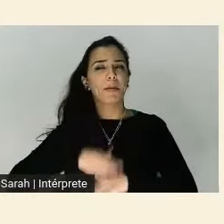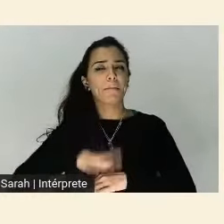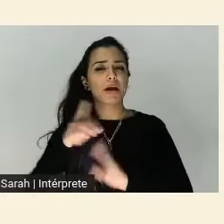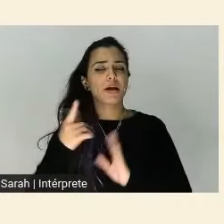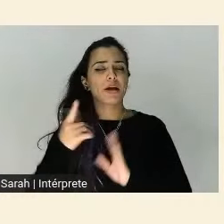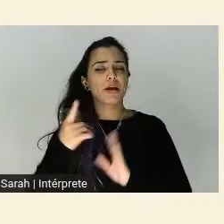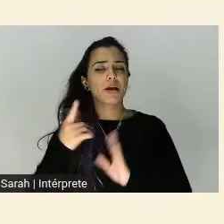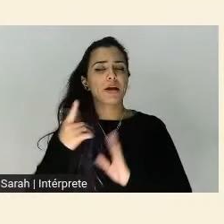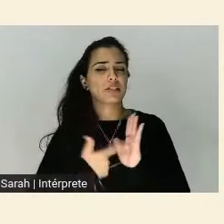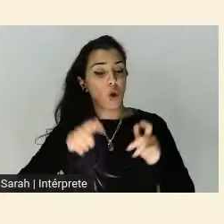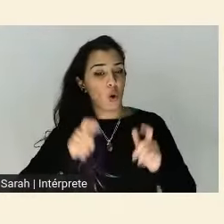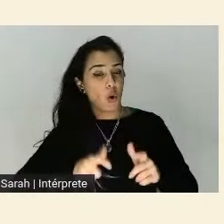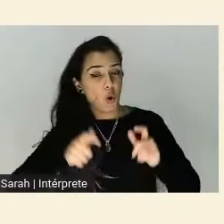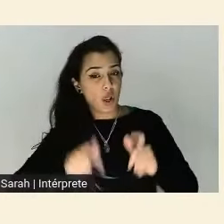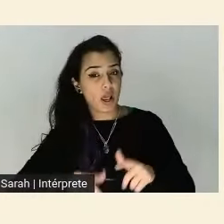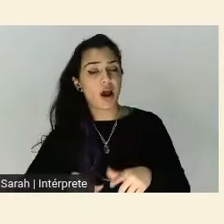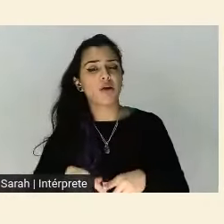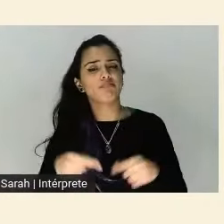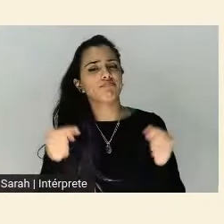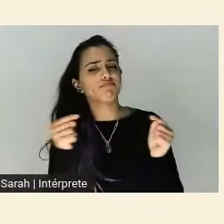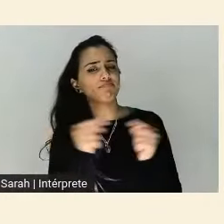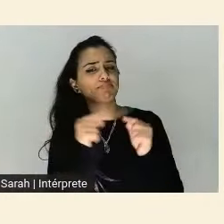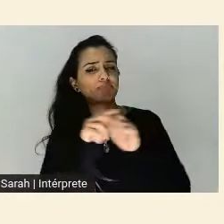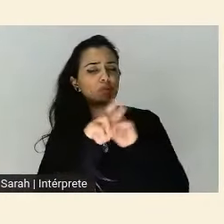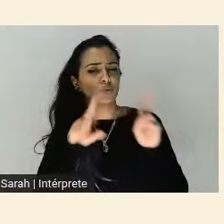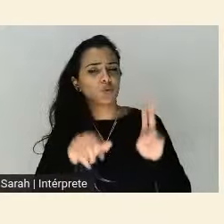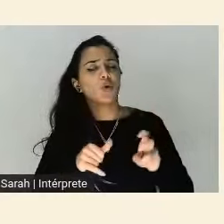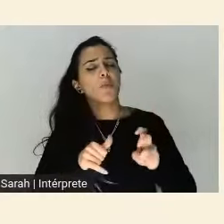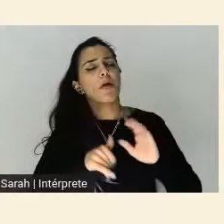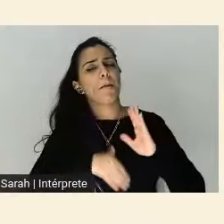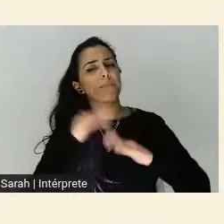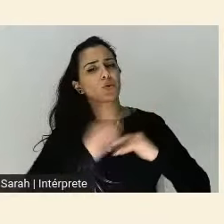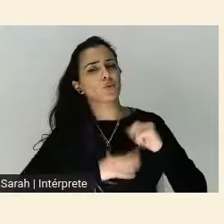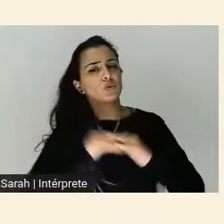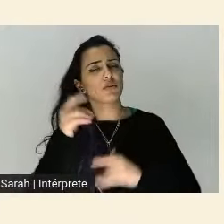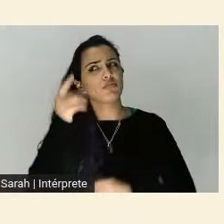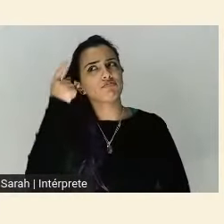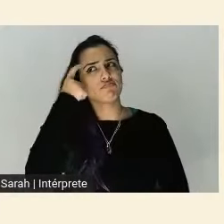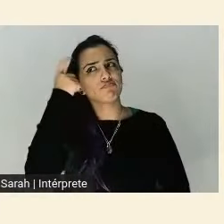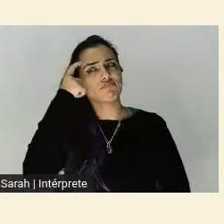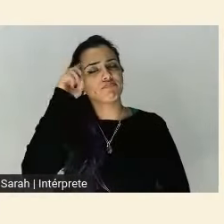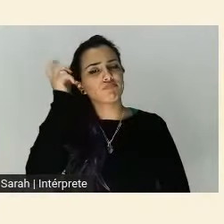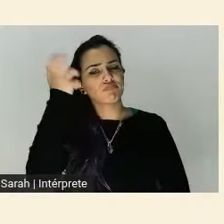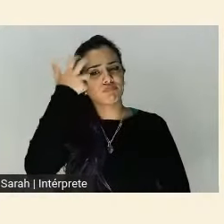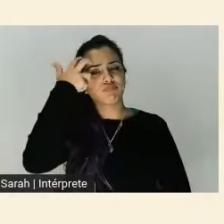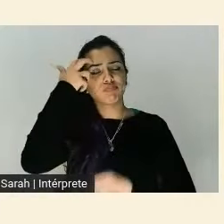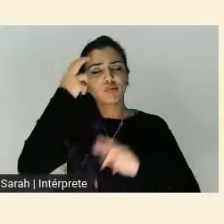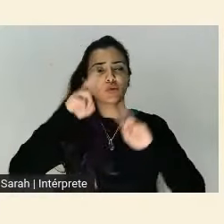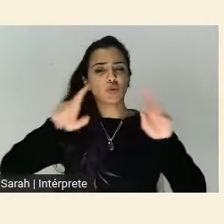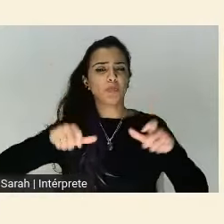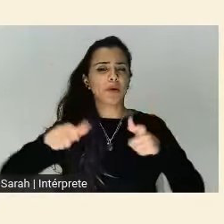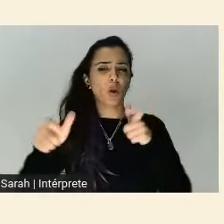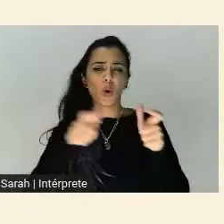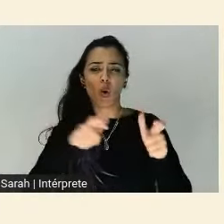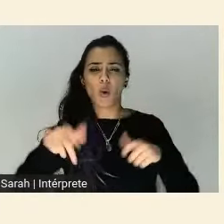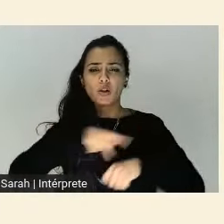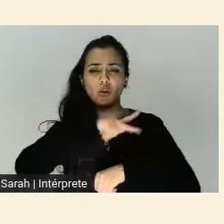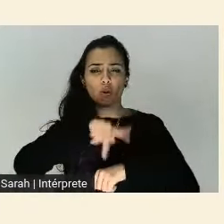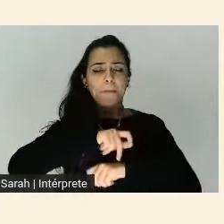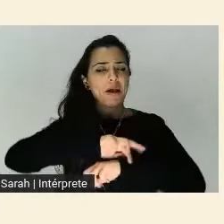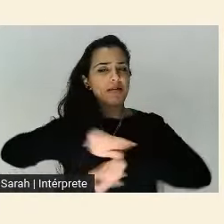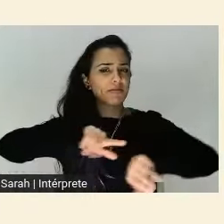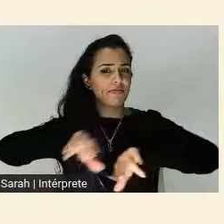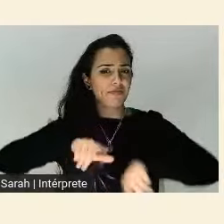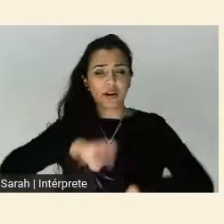ao seu modo, dialogava com a produção intelectual de outras partes do país, especialmente da